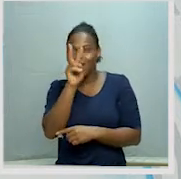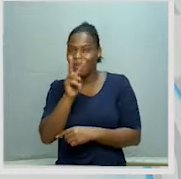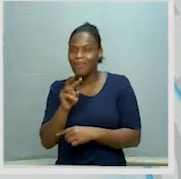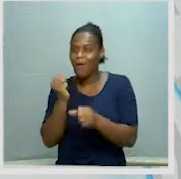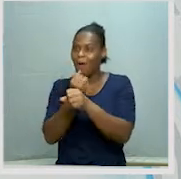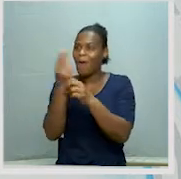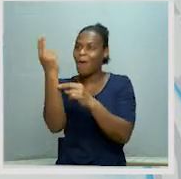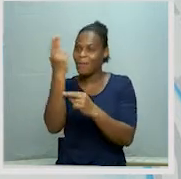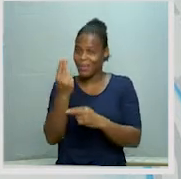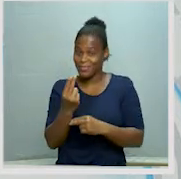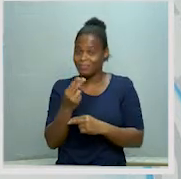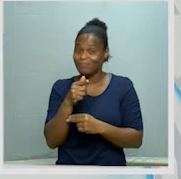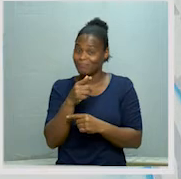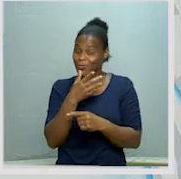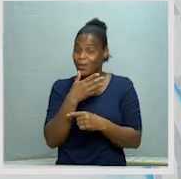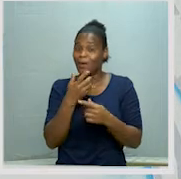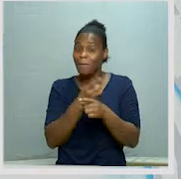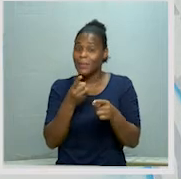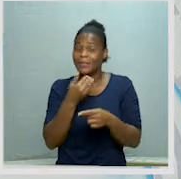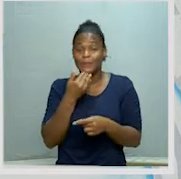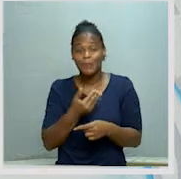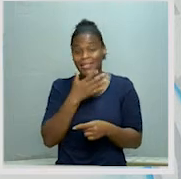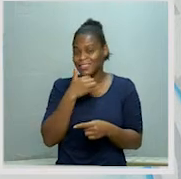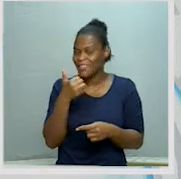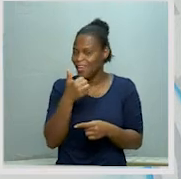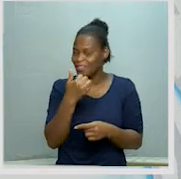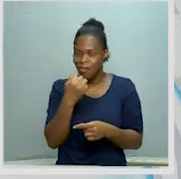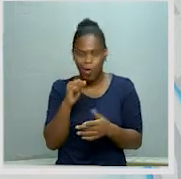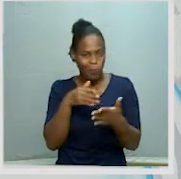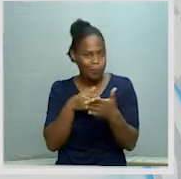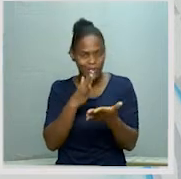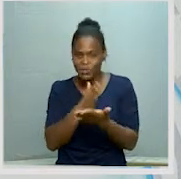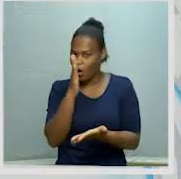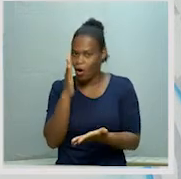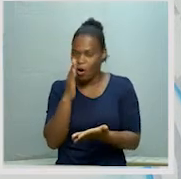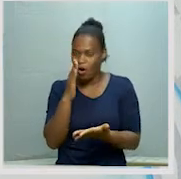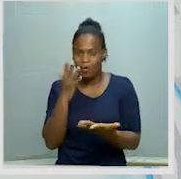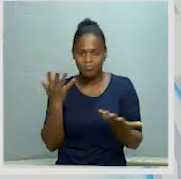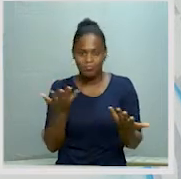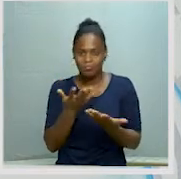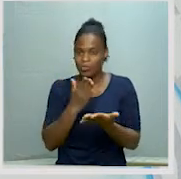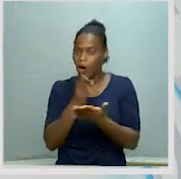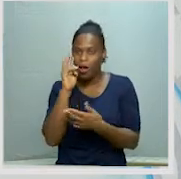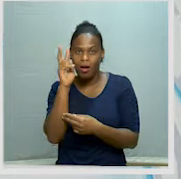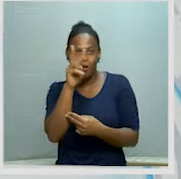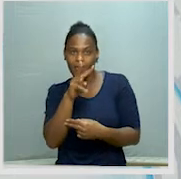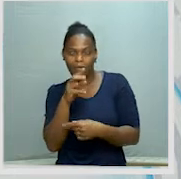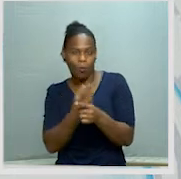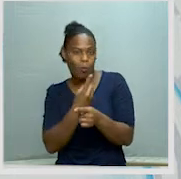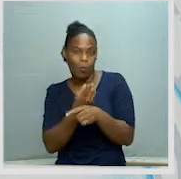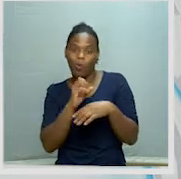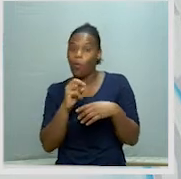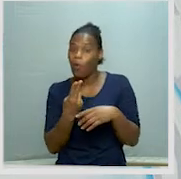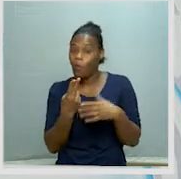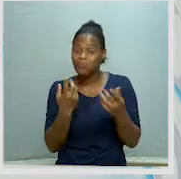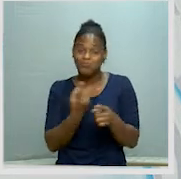quê? Obras de arte. Então, a experiência estética não se limita, né? Não se reduz à contemplação